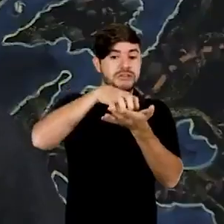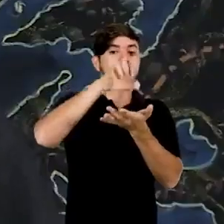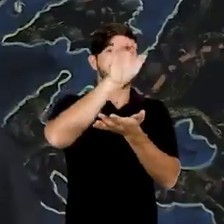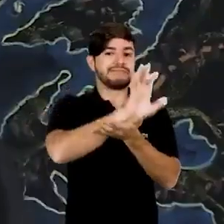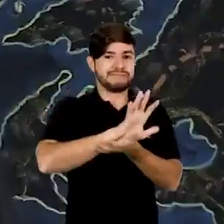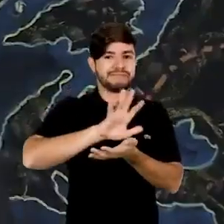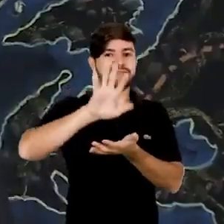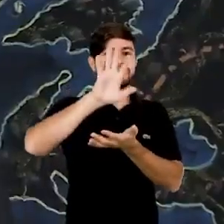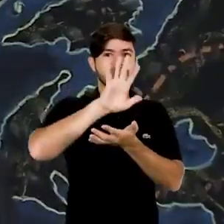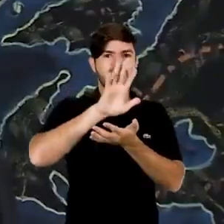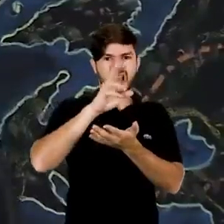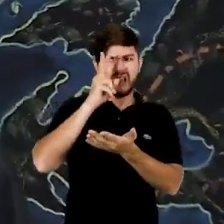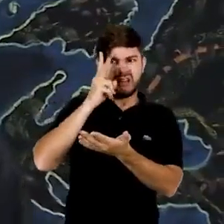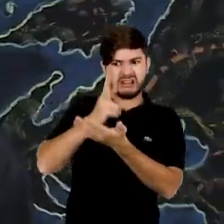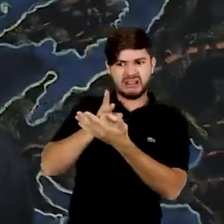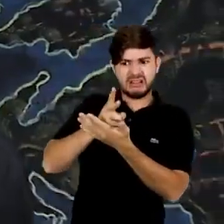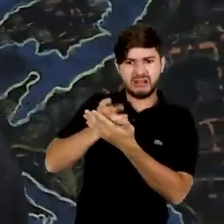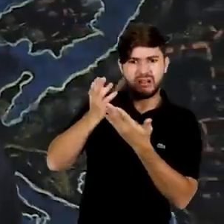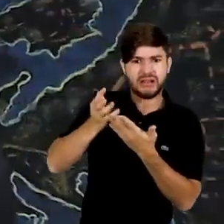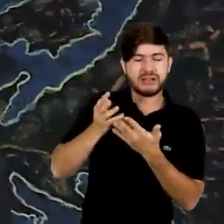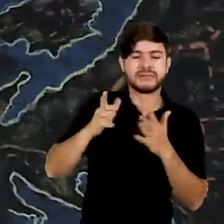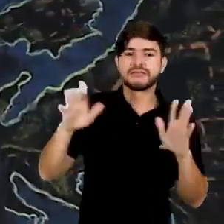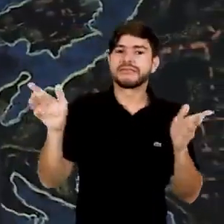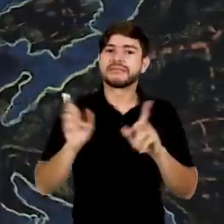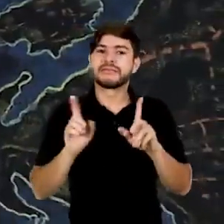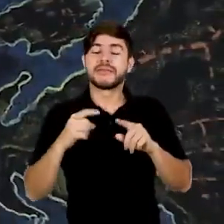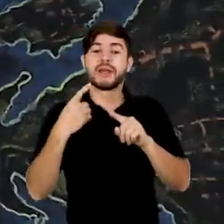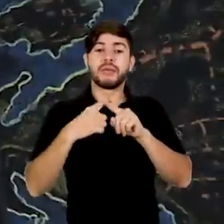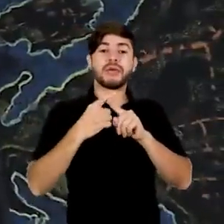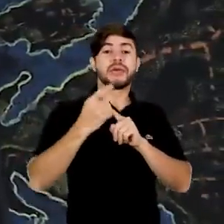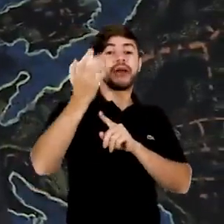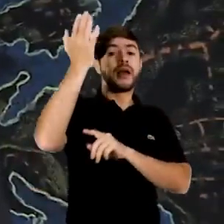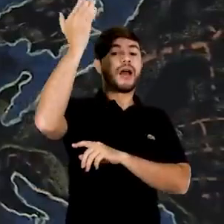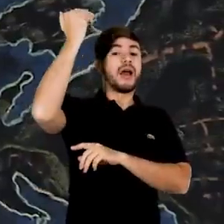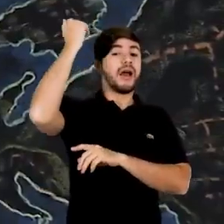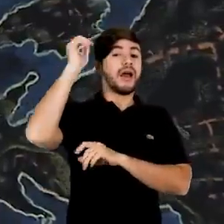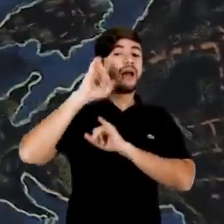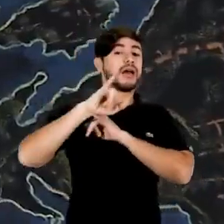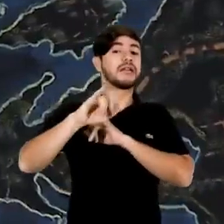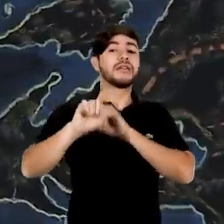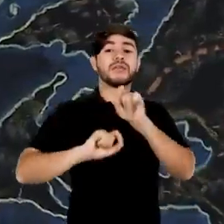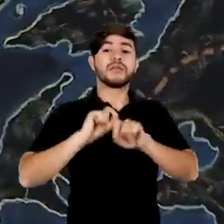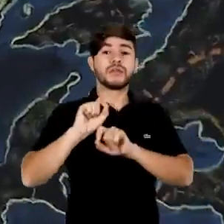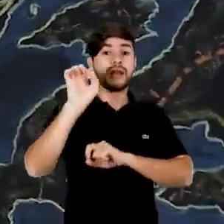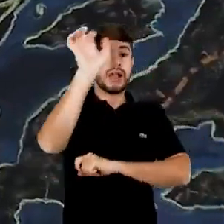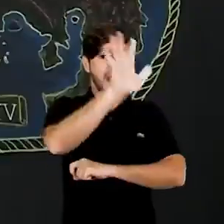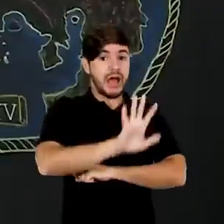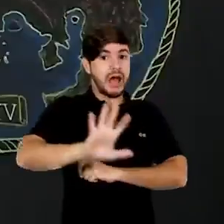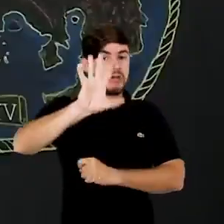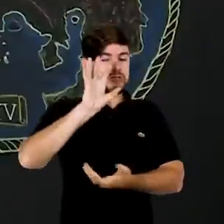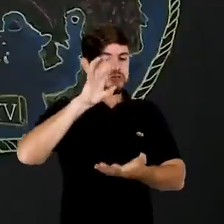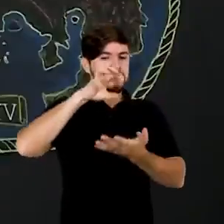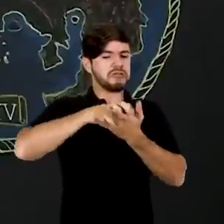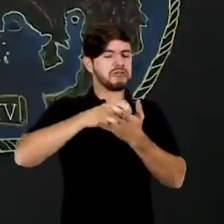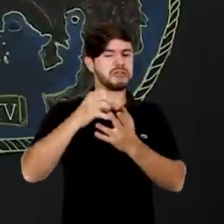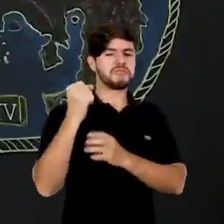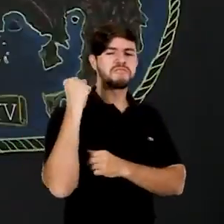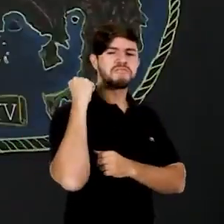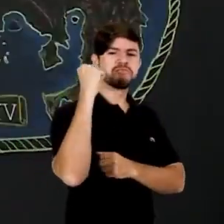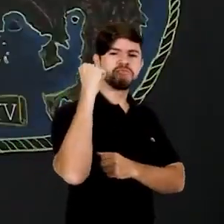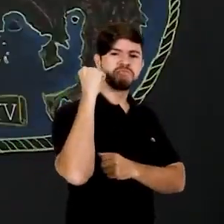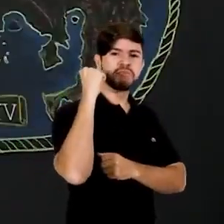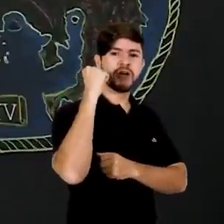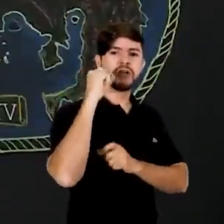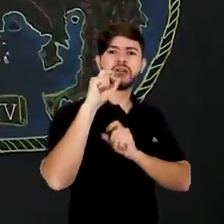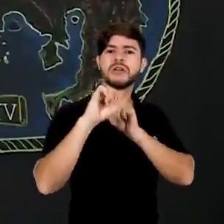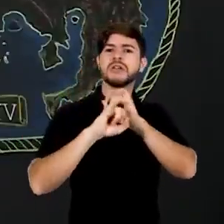necessariamente. Isso aconteceu porque a Europa, que foi o centro do poder, afirmou essa leitura dessa forma e a gente se acostumou,